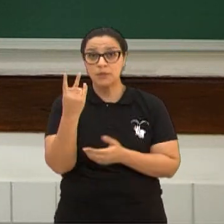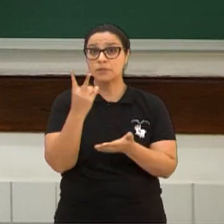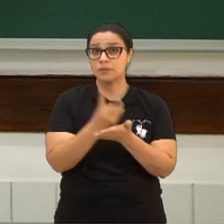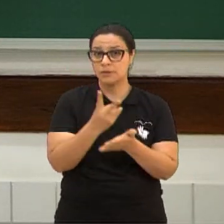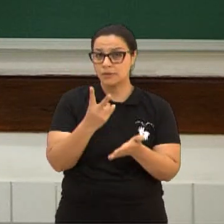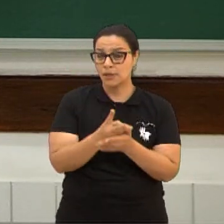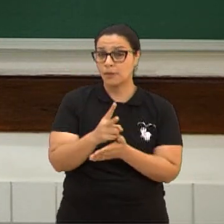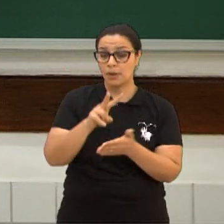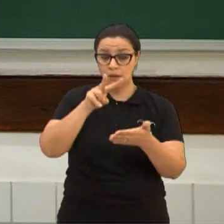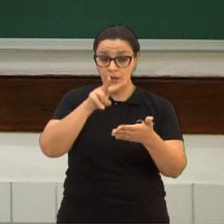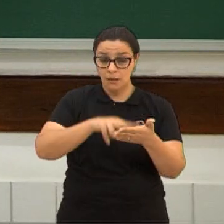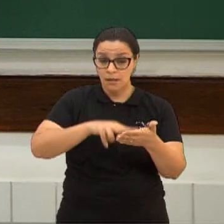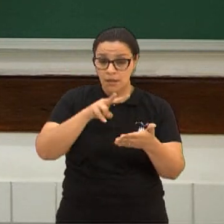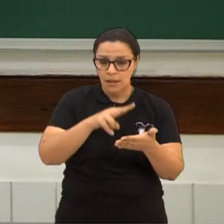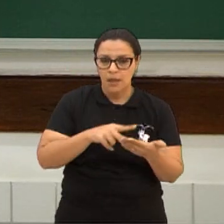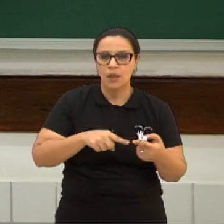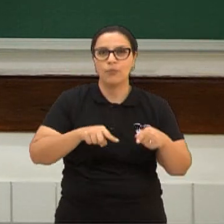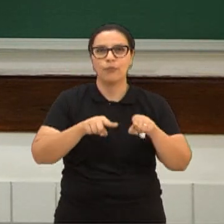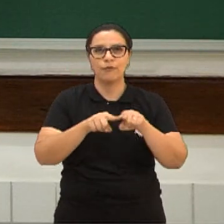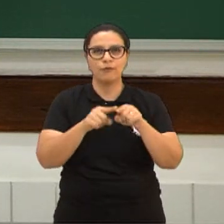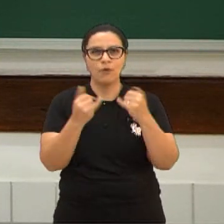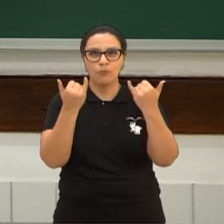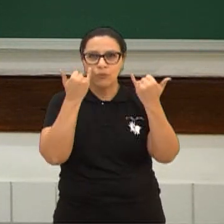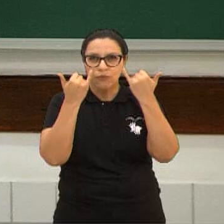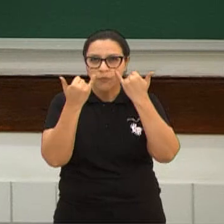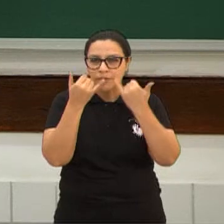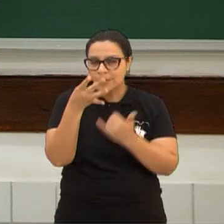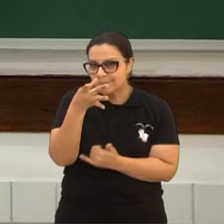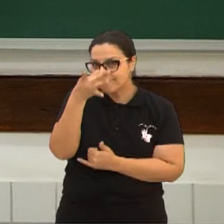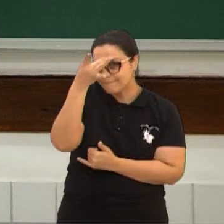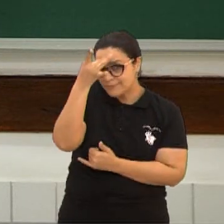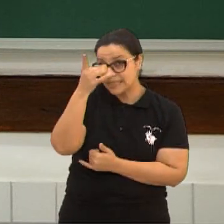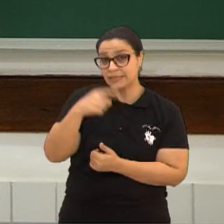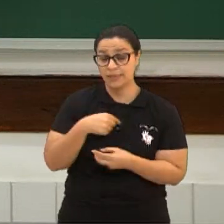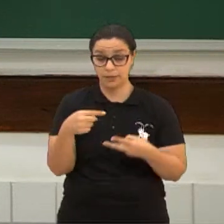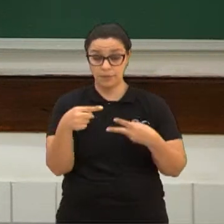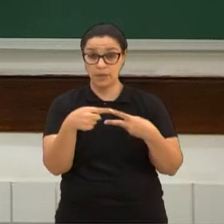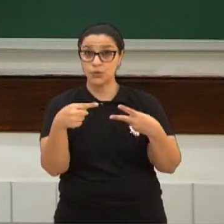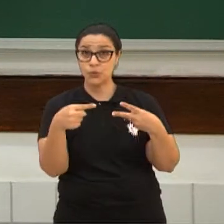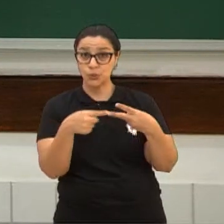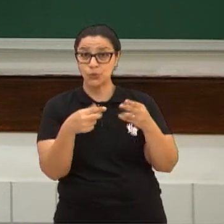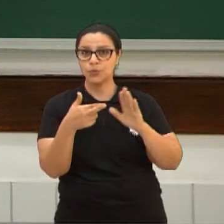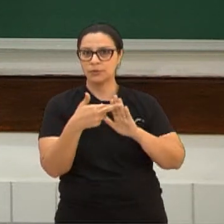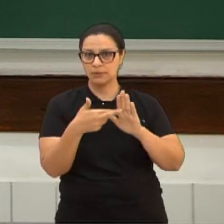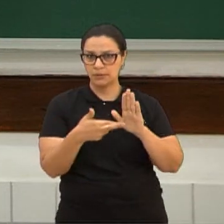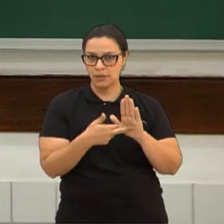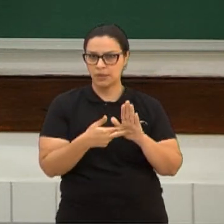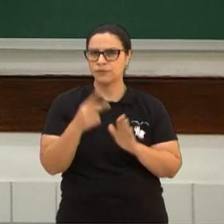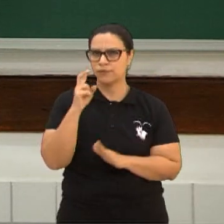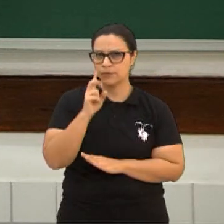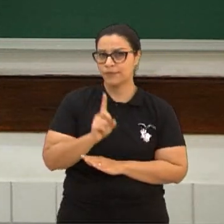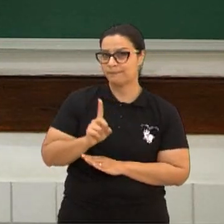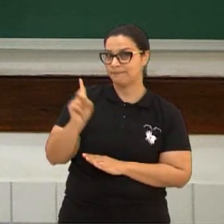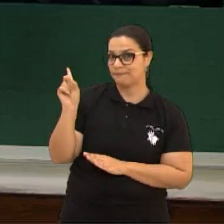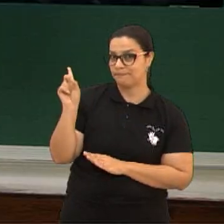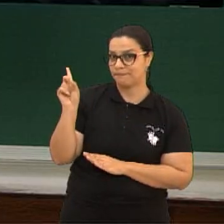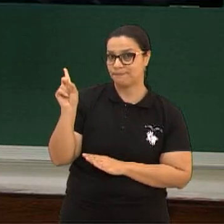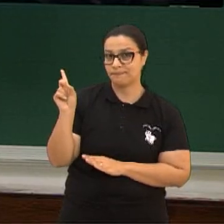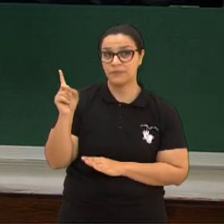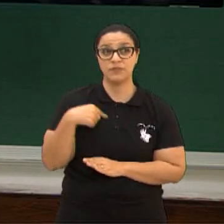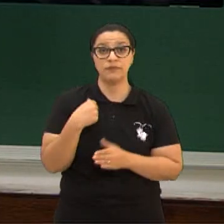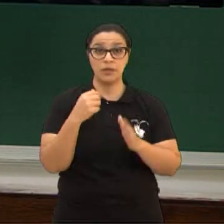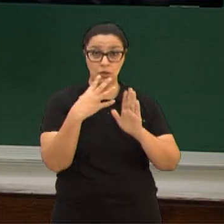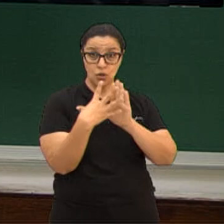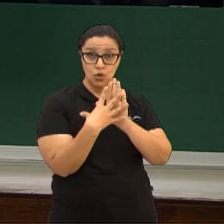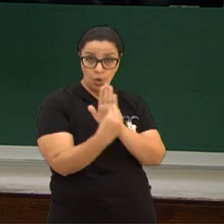estar lendo essas informações. Nós temos mais 2 regrinhas ainda. Vamos verificá-las? Você vai